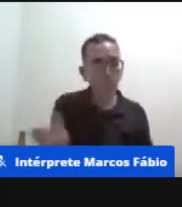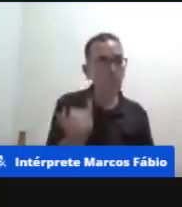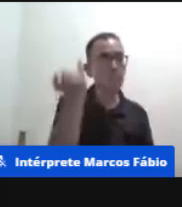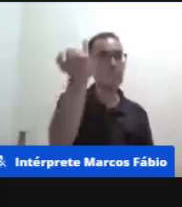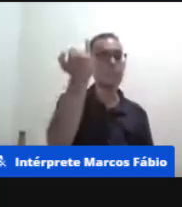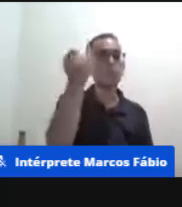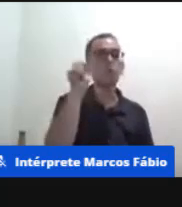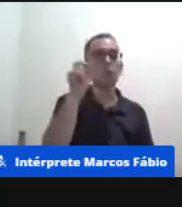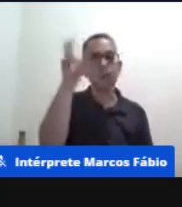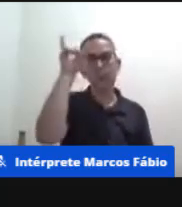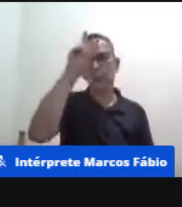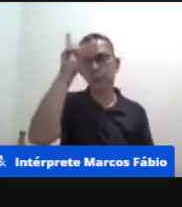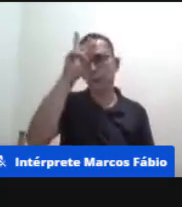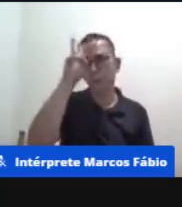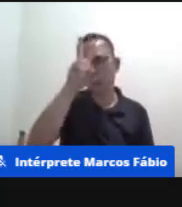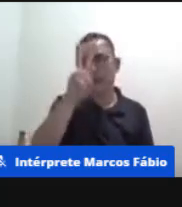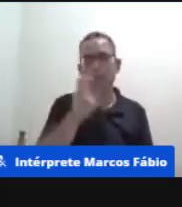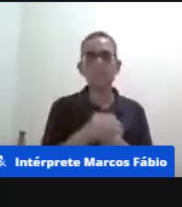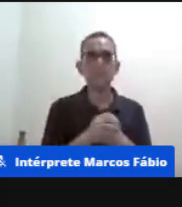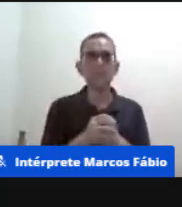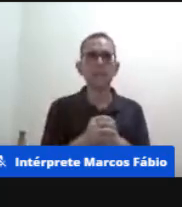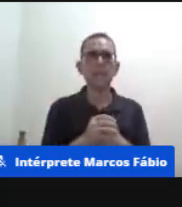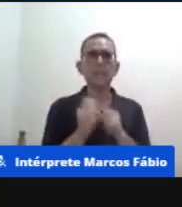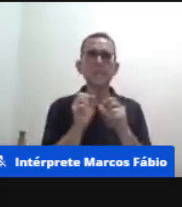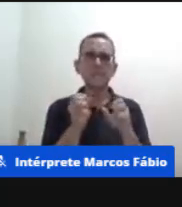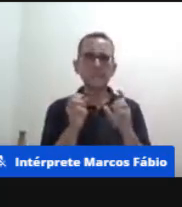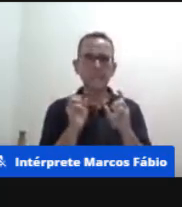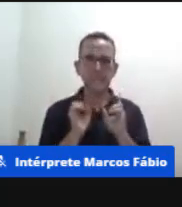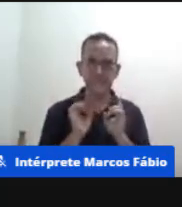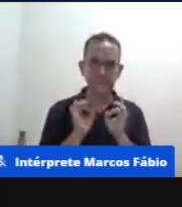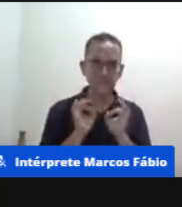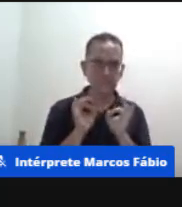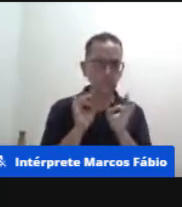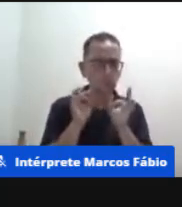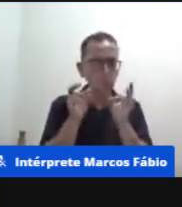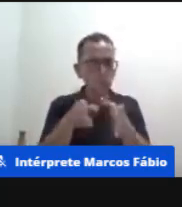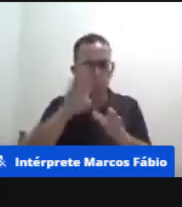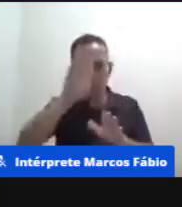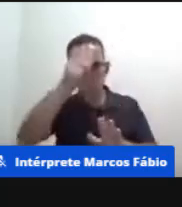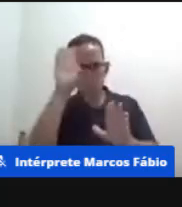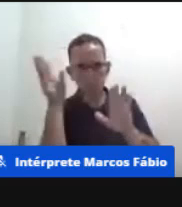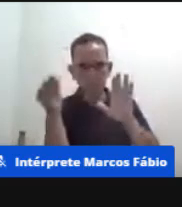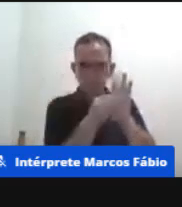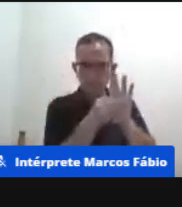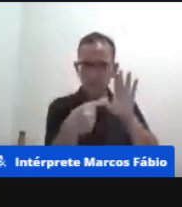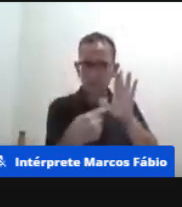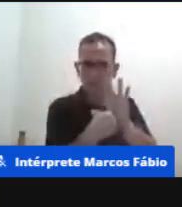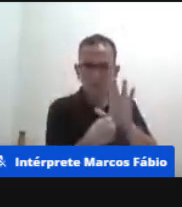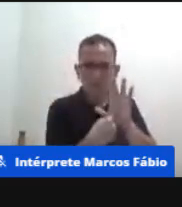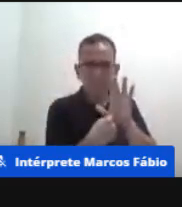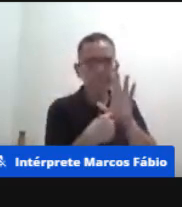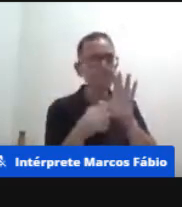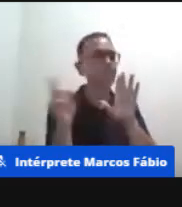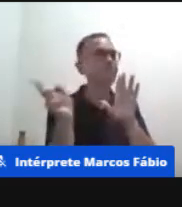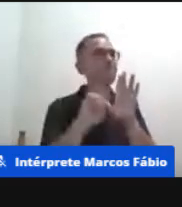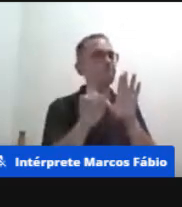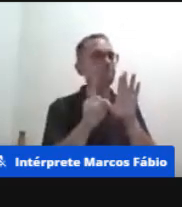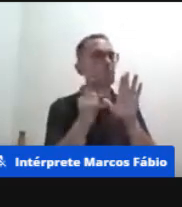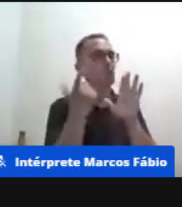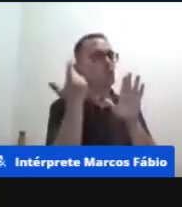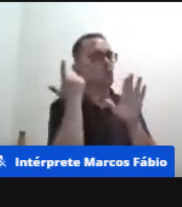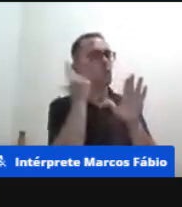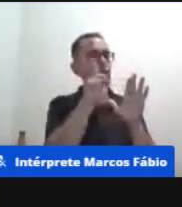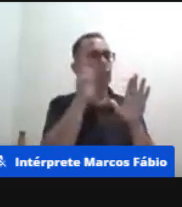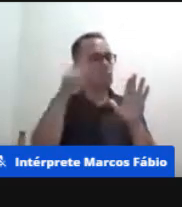lembrar também que a gente, em momento algum, deixou de cumprir com o currículo, com o que está sendo trabalhado dentro de sala de